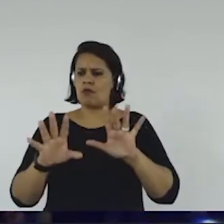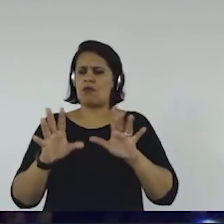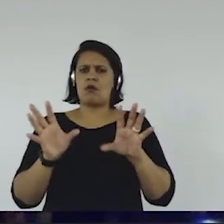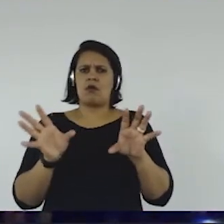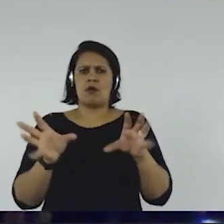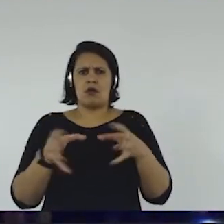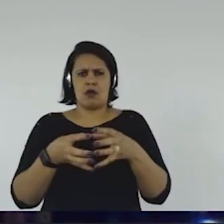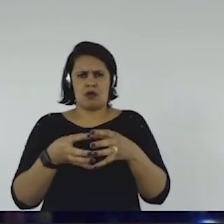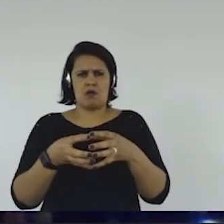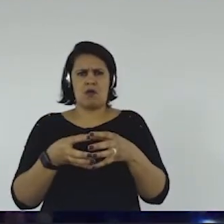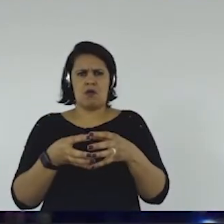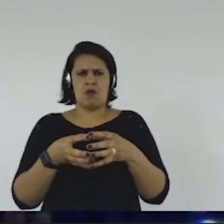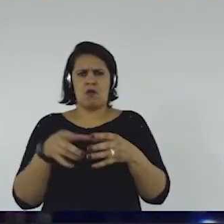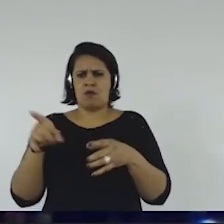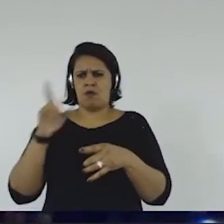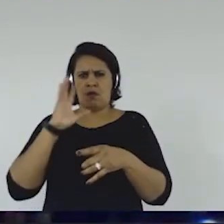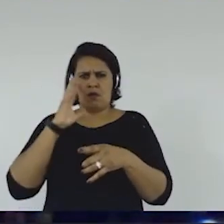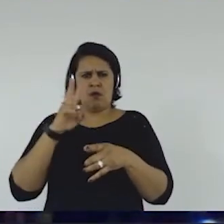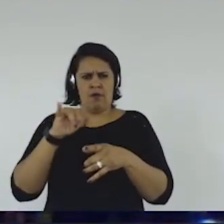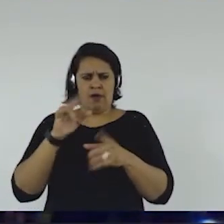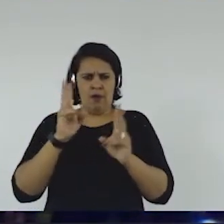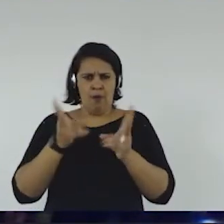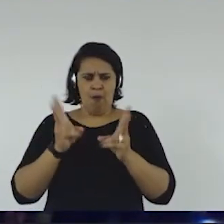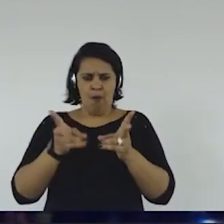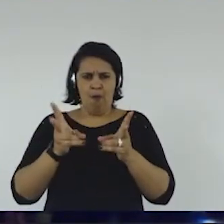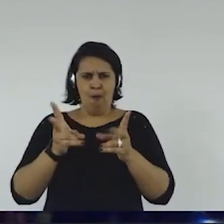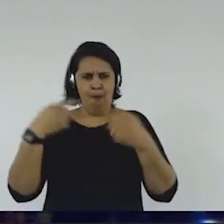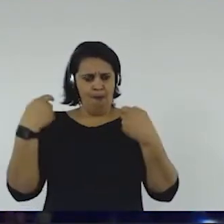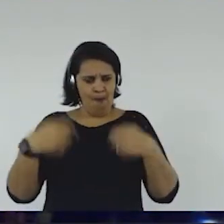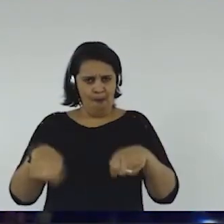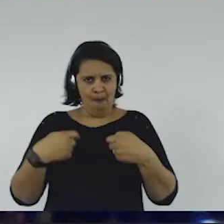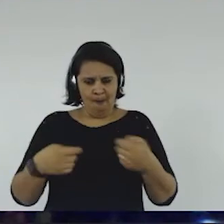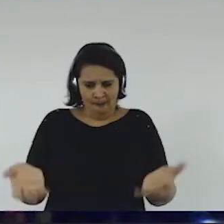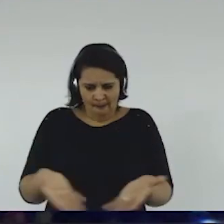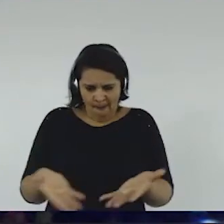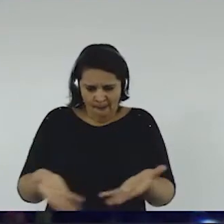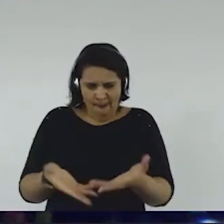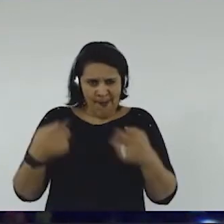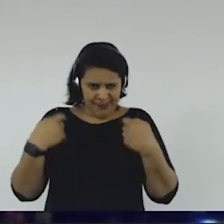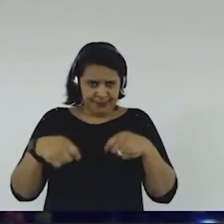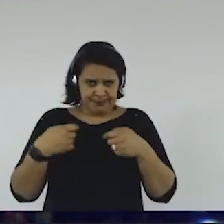a precisar da estrutura que elas têm hoje? Elas precisam